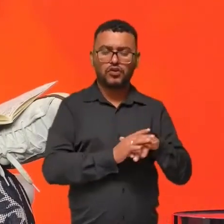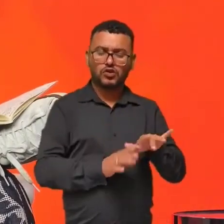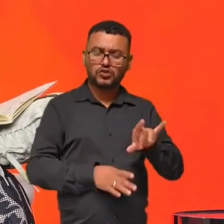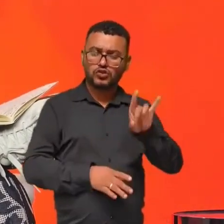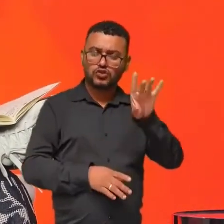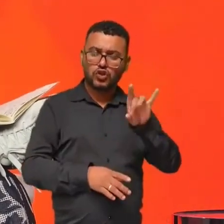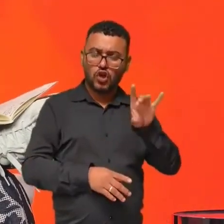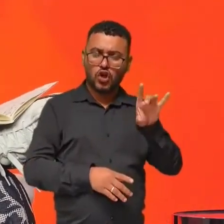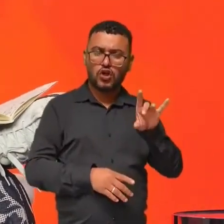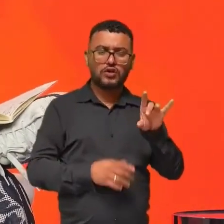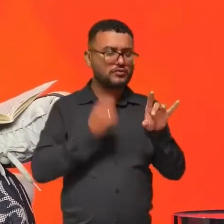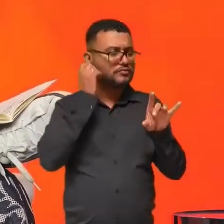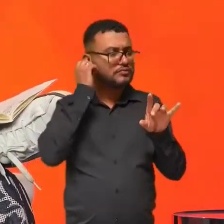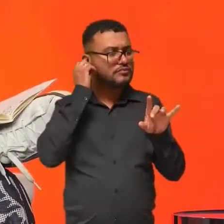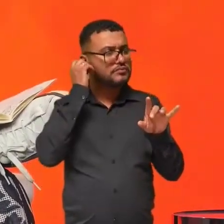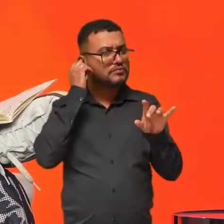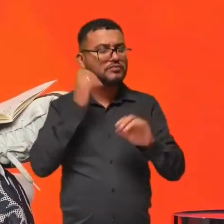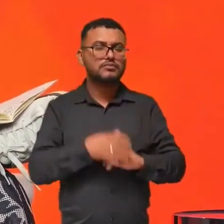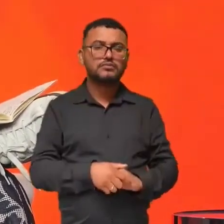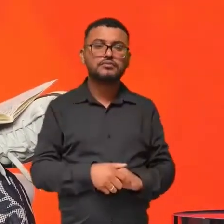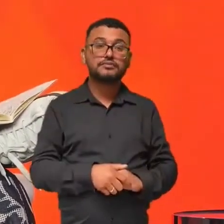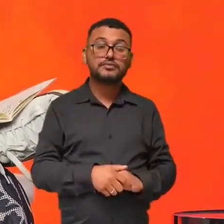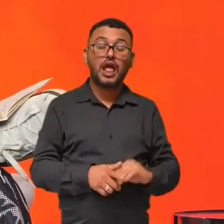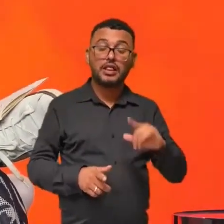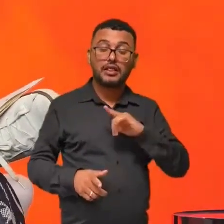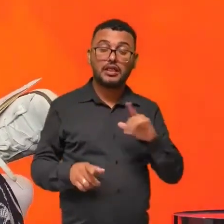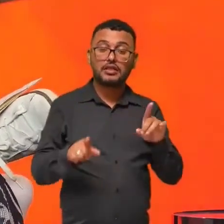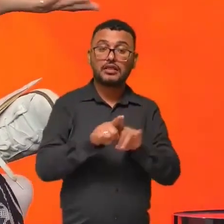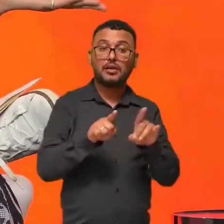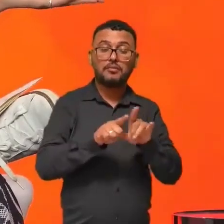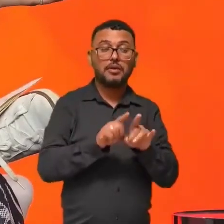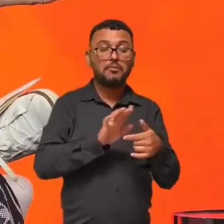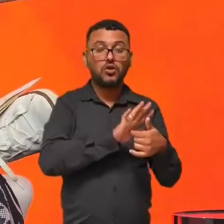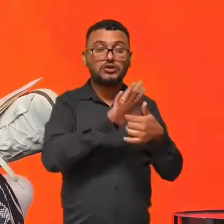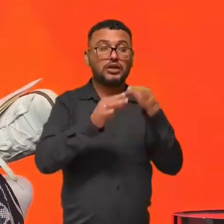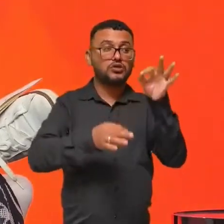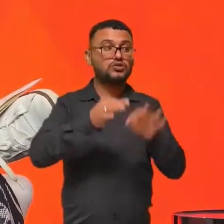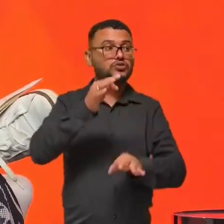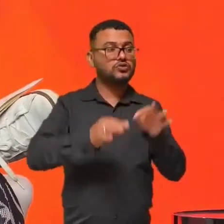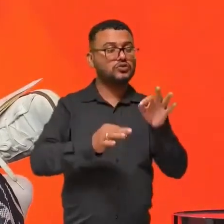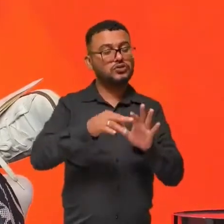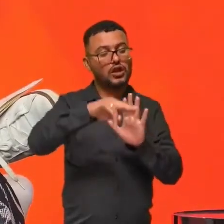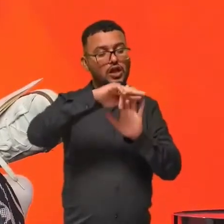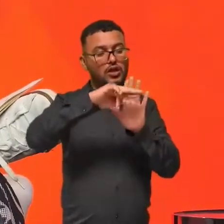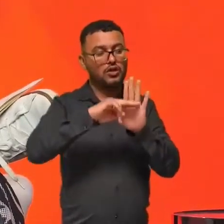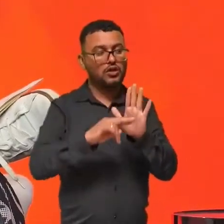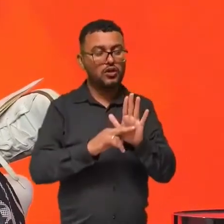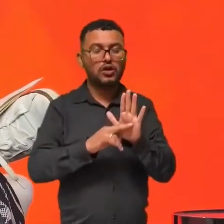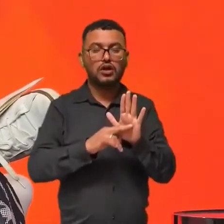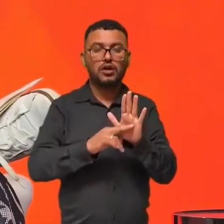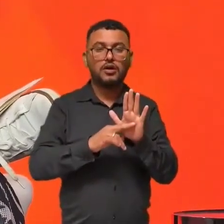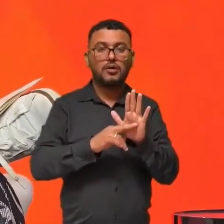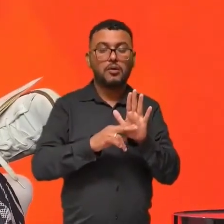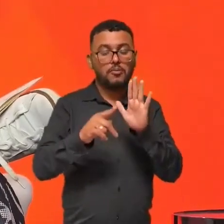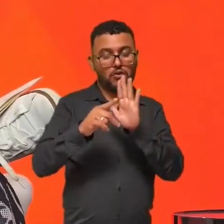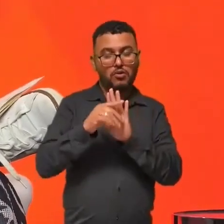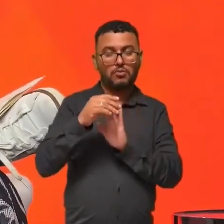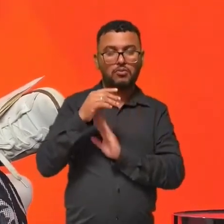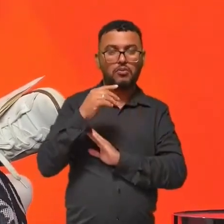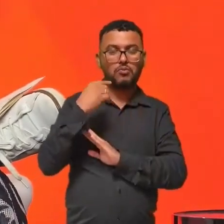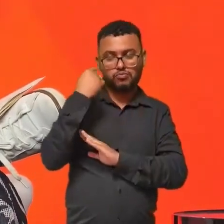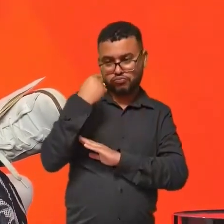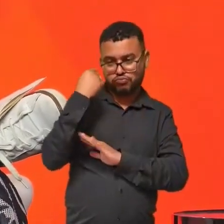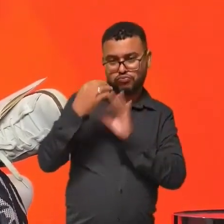E isso tem a ver com a justiça, tem a ver com regulação, tem a ver com o jurídico. Nós temos ações tramitando sobre os abusos que